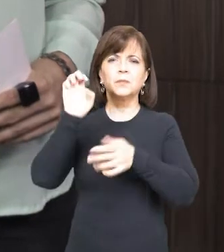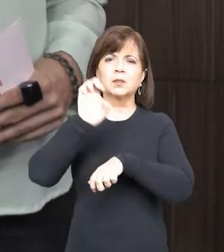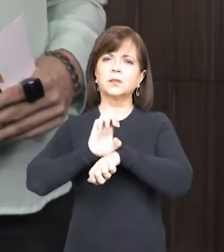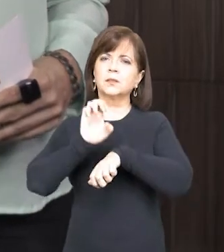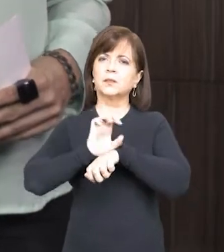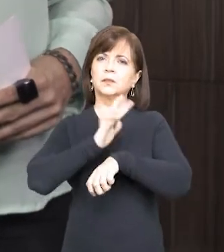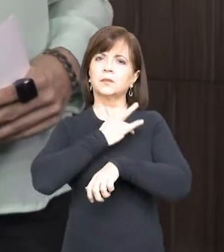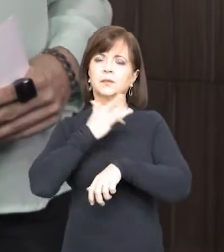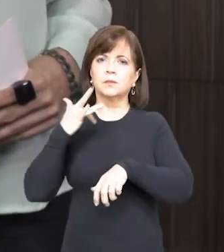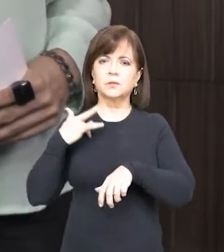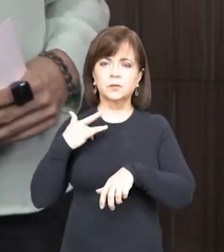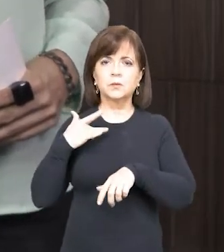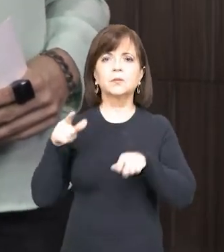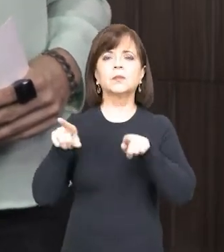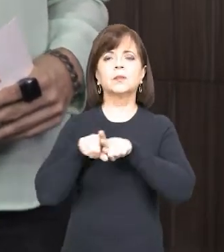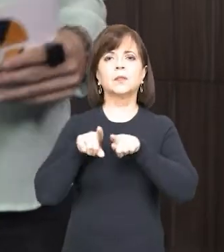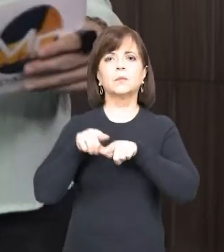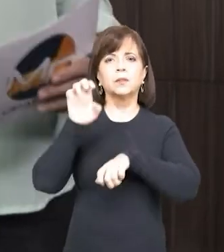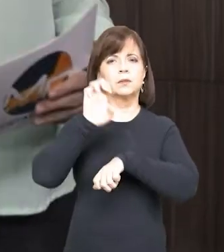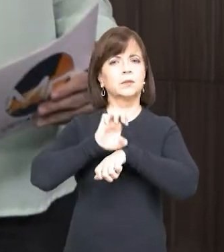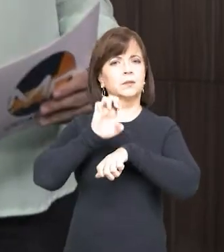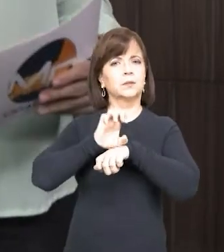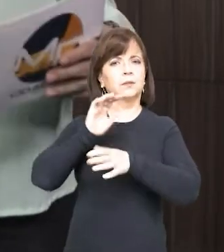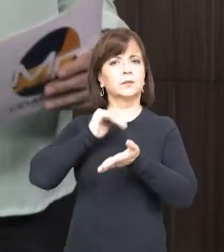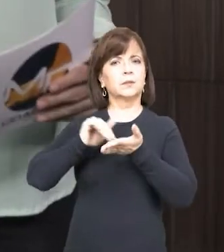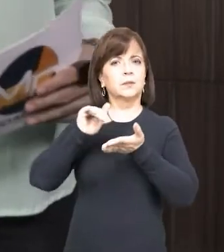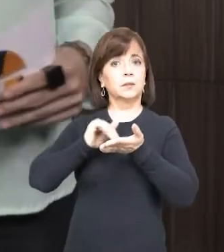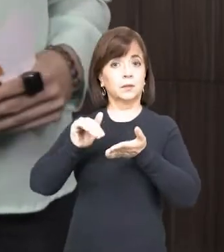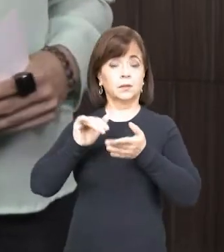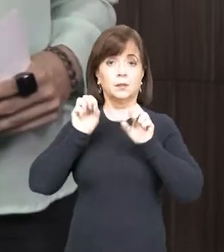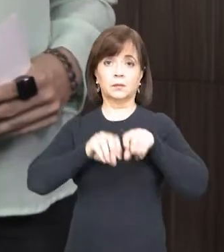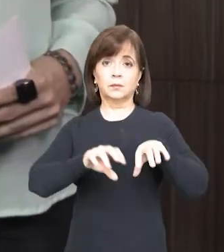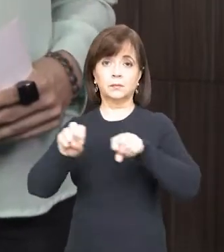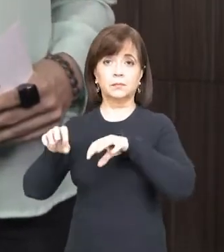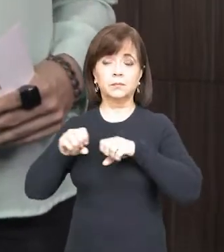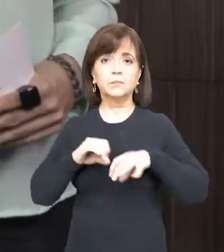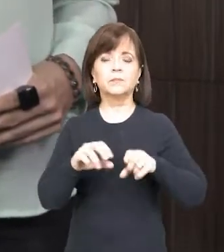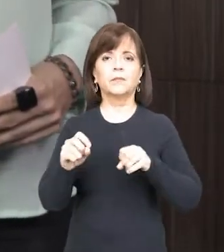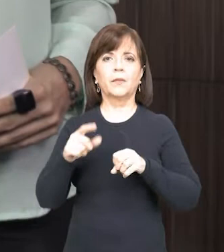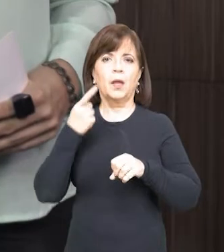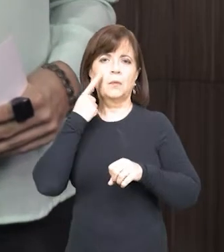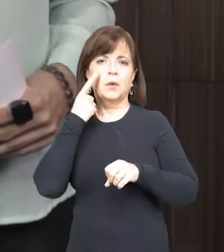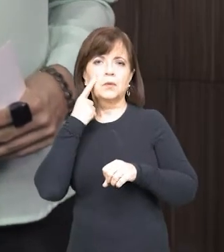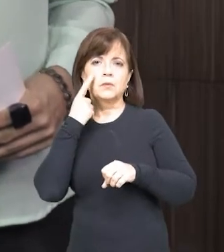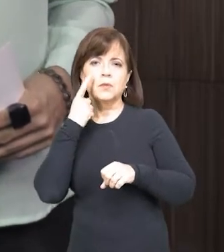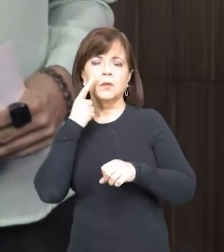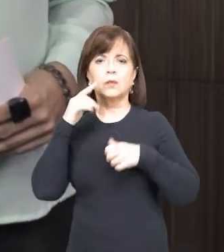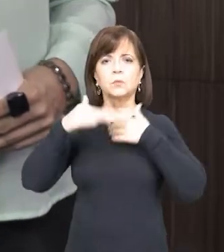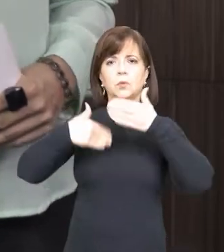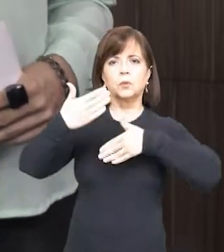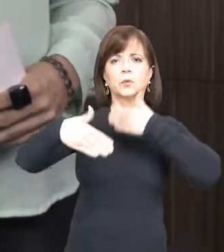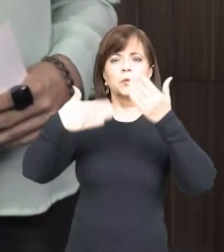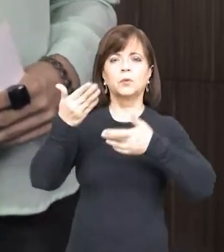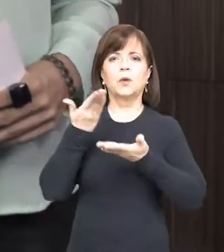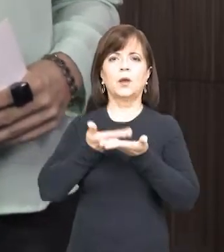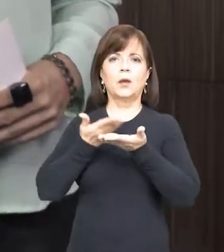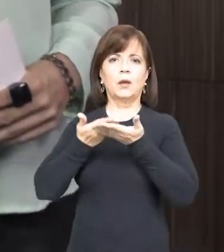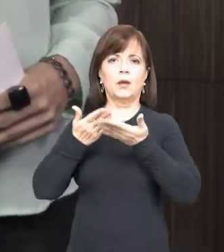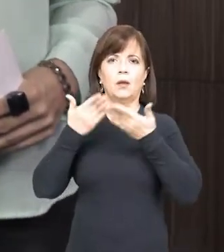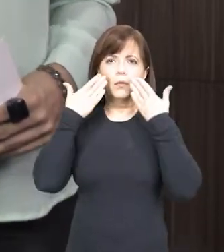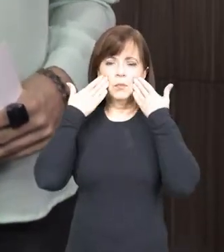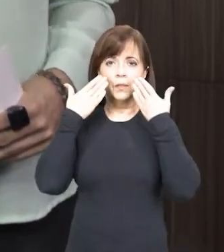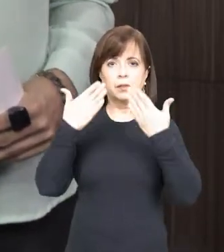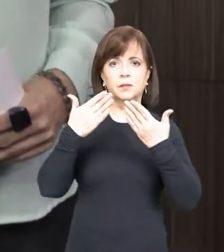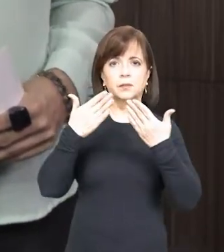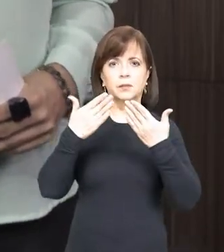da Secretaria de Estado de Educação para tratar sobre o processo de retomada das aulas presenciais, com as participações